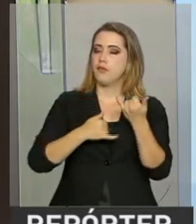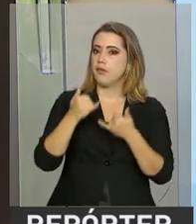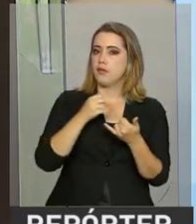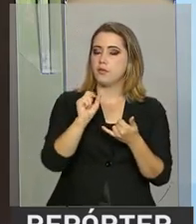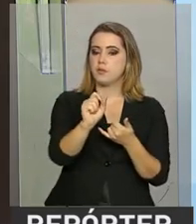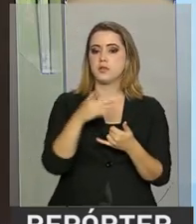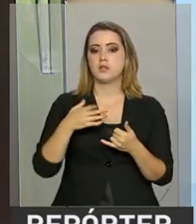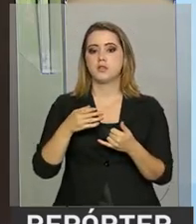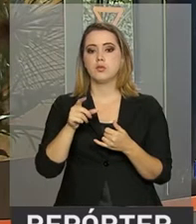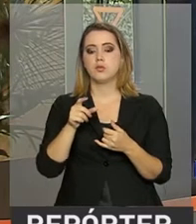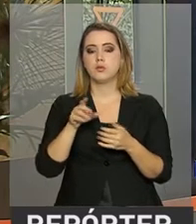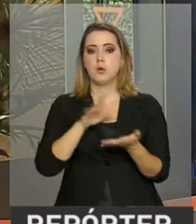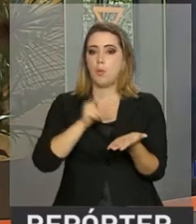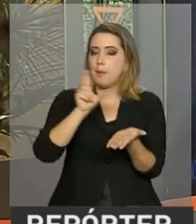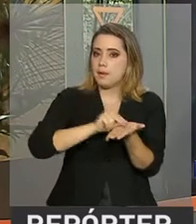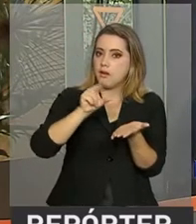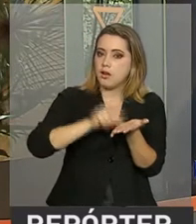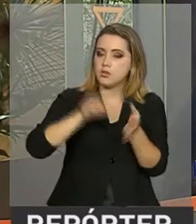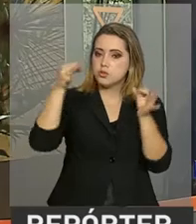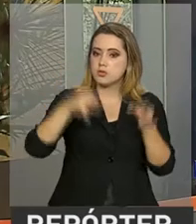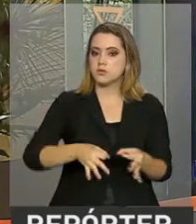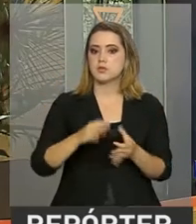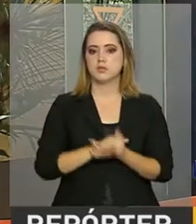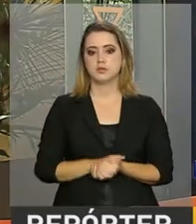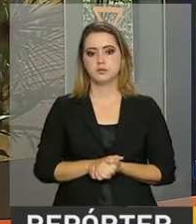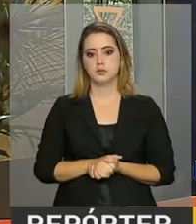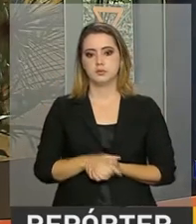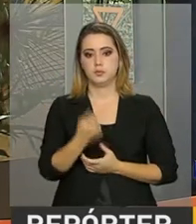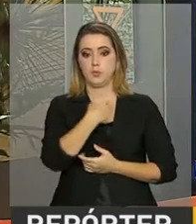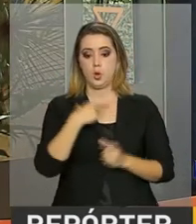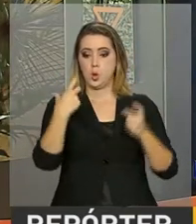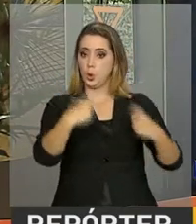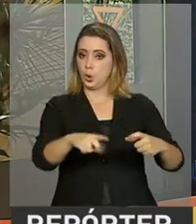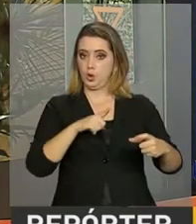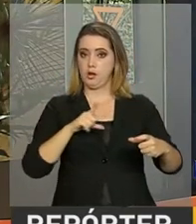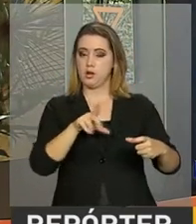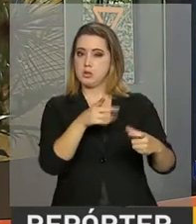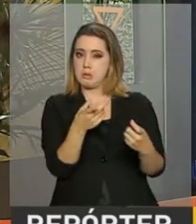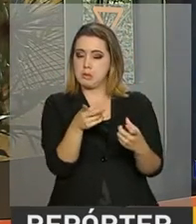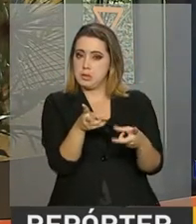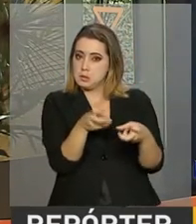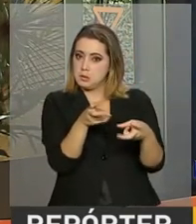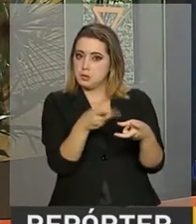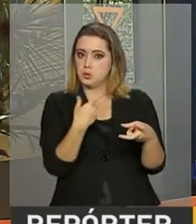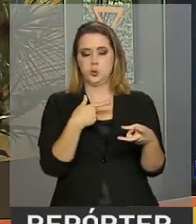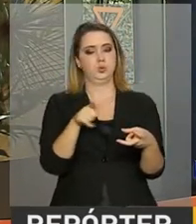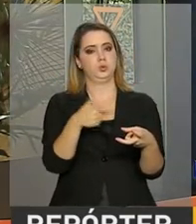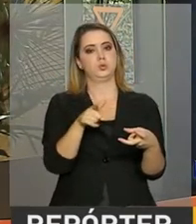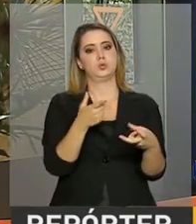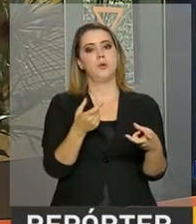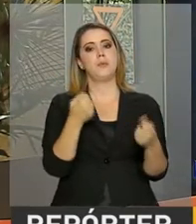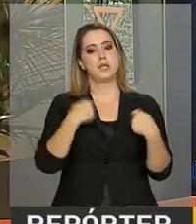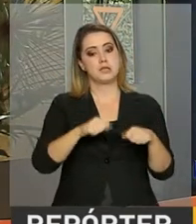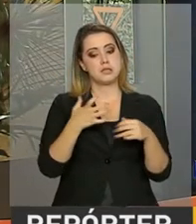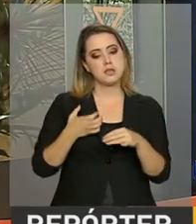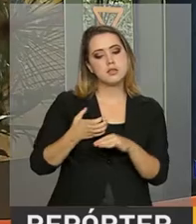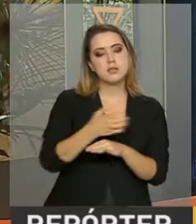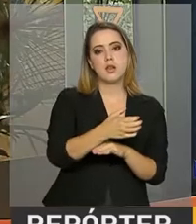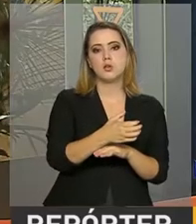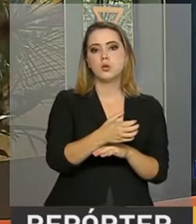de precisão na cabine nós estamos um sensor o sujeito não não serve não faz nada se não tiver um copo de